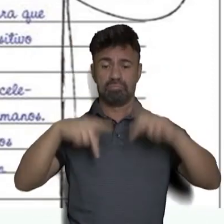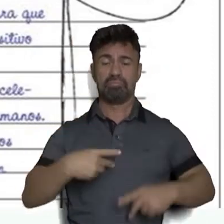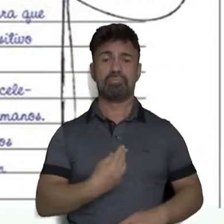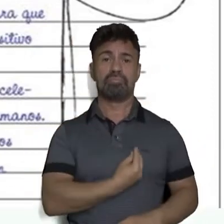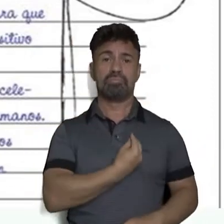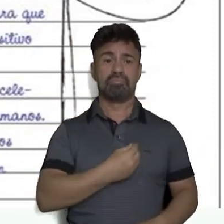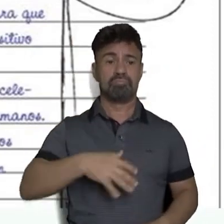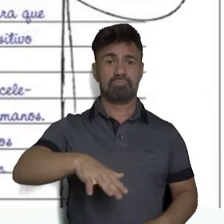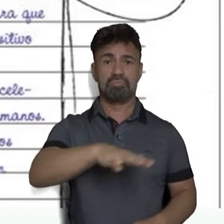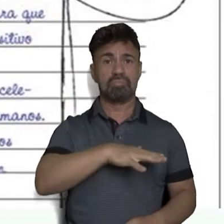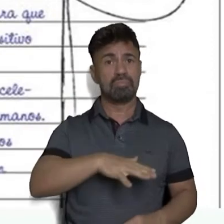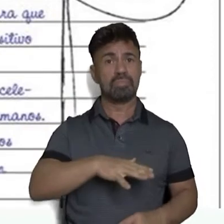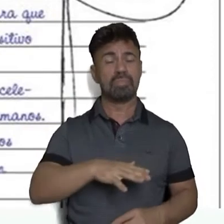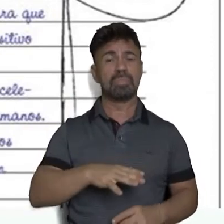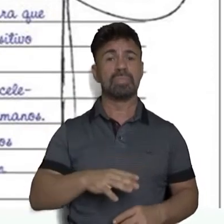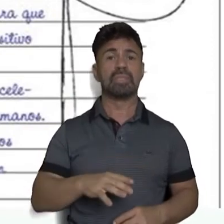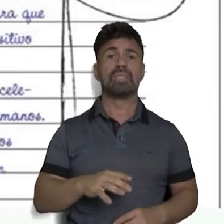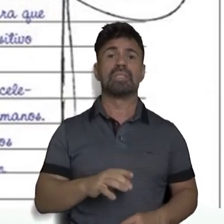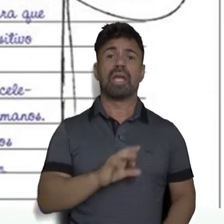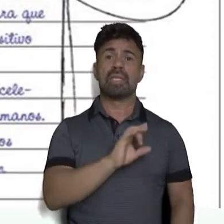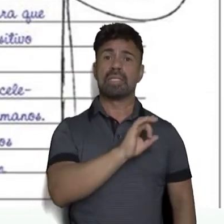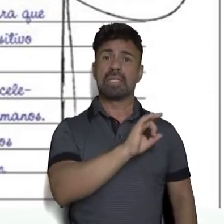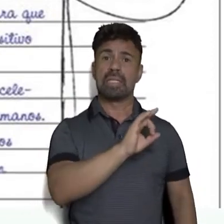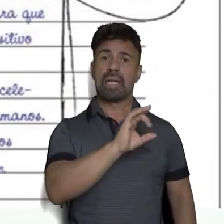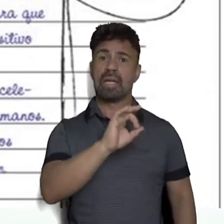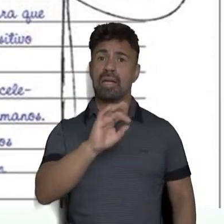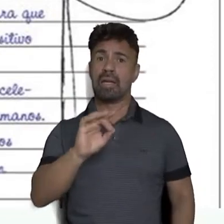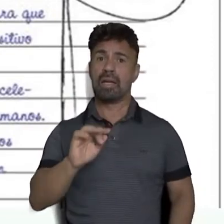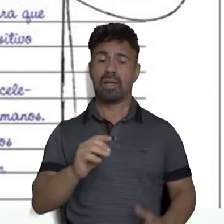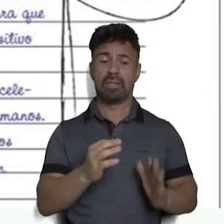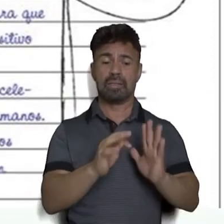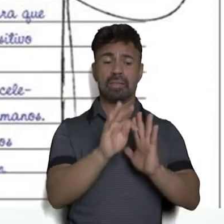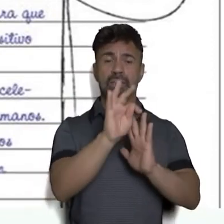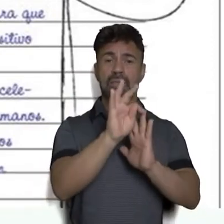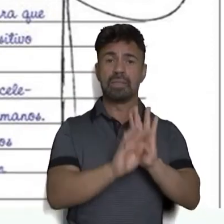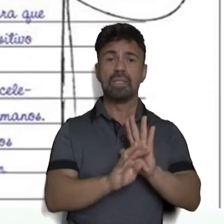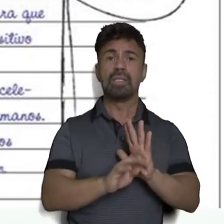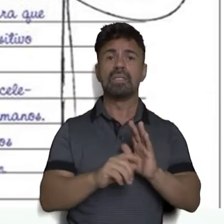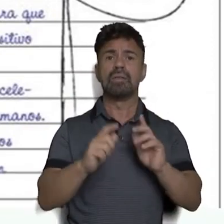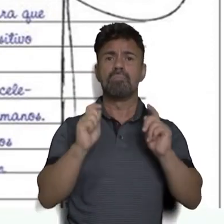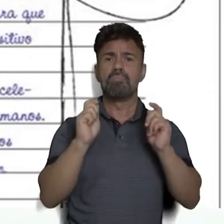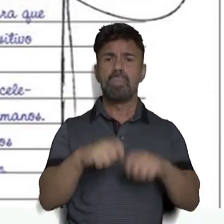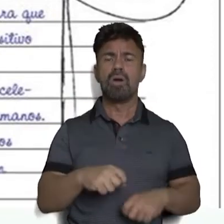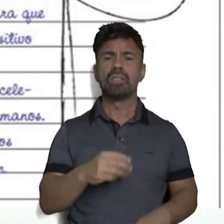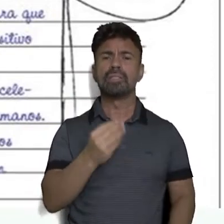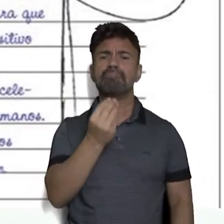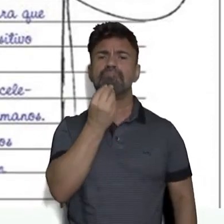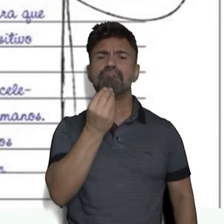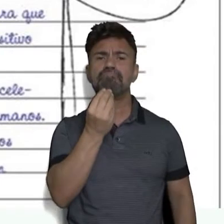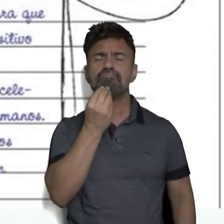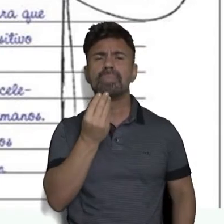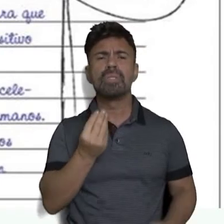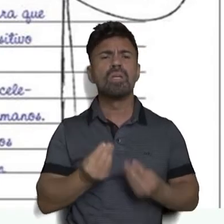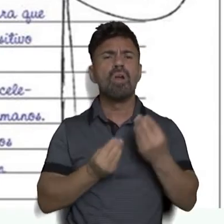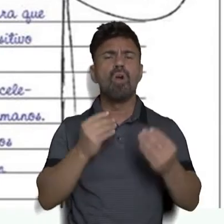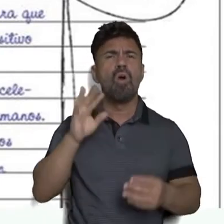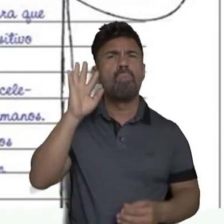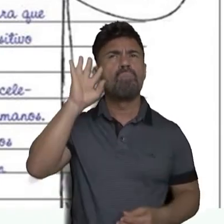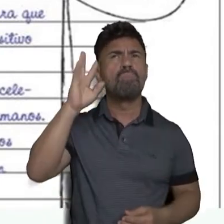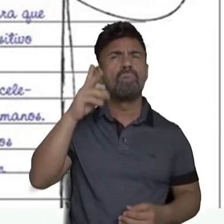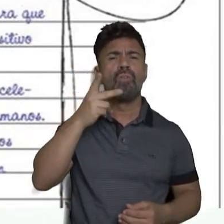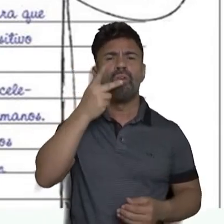E aí, em cada parte do texto, o aluno vai ter a oportunidade de imaginar o que vai falar.